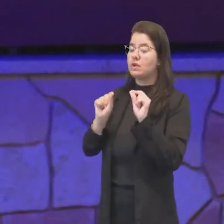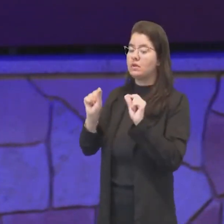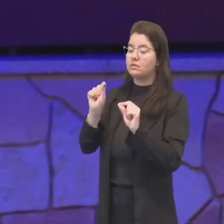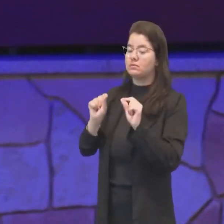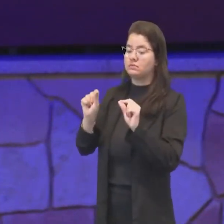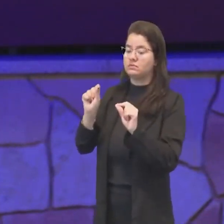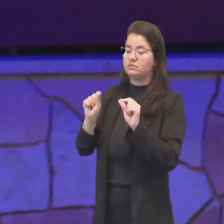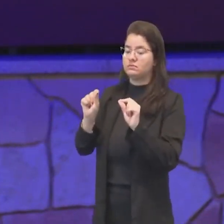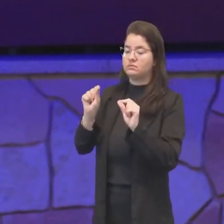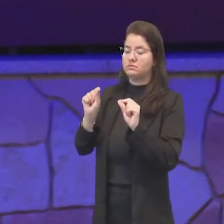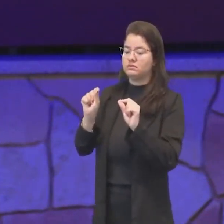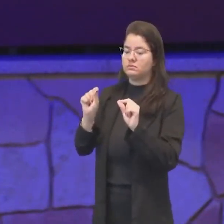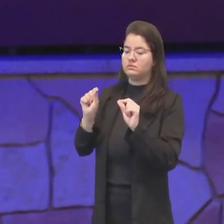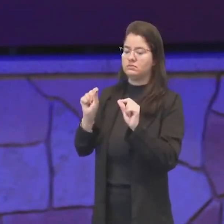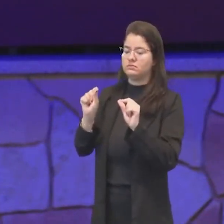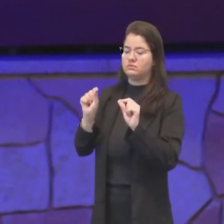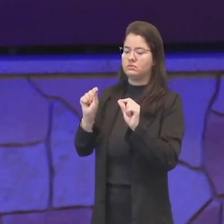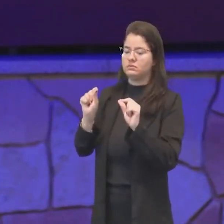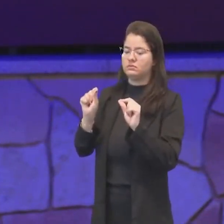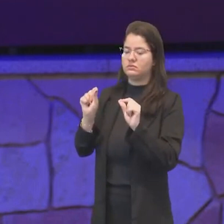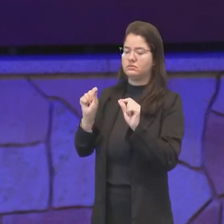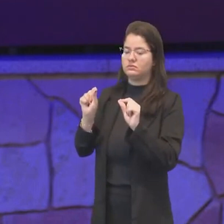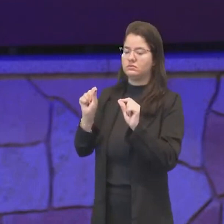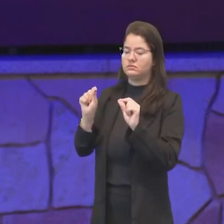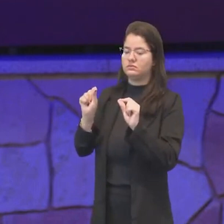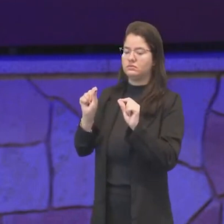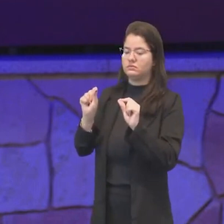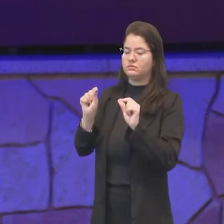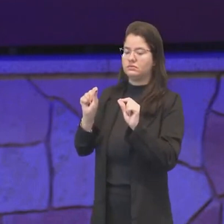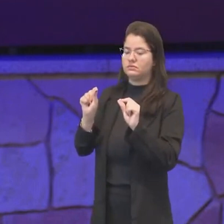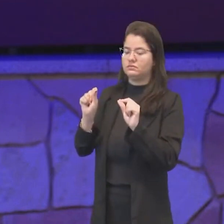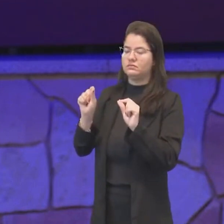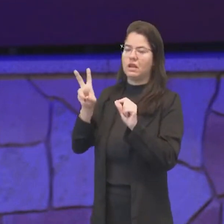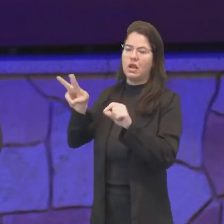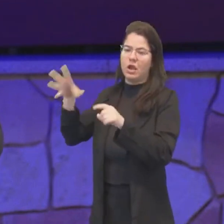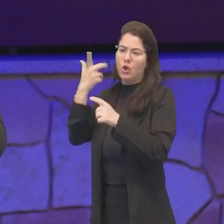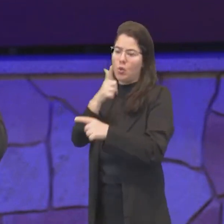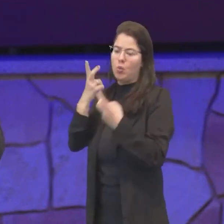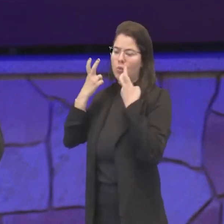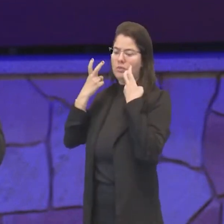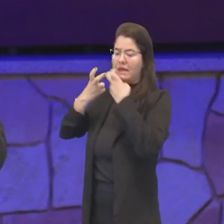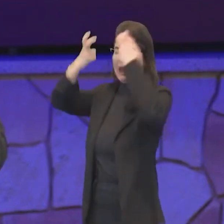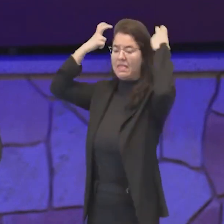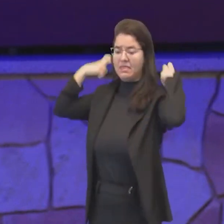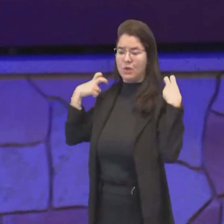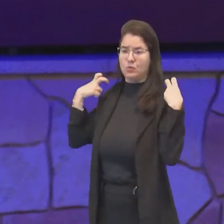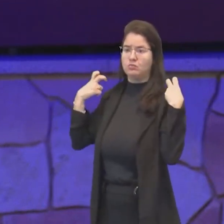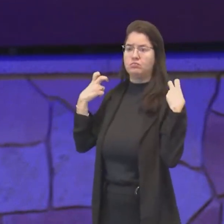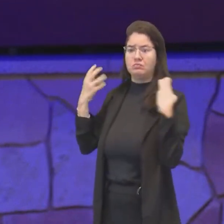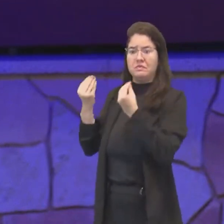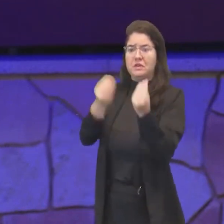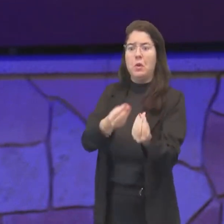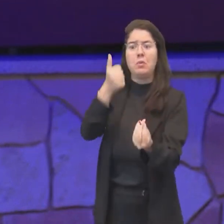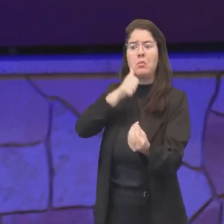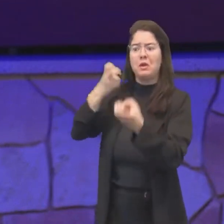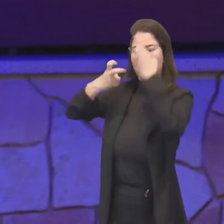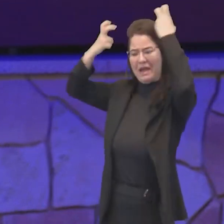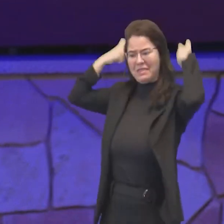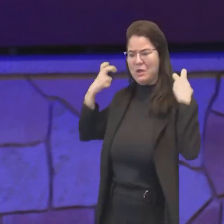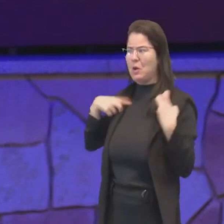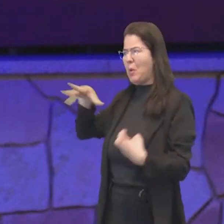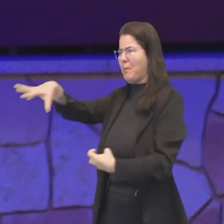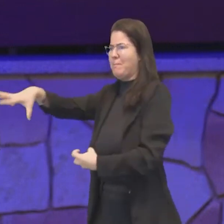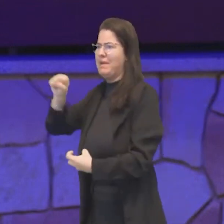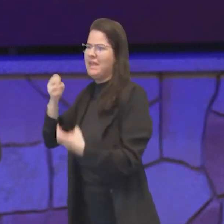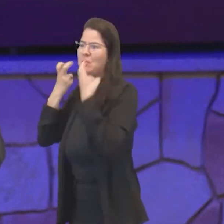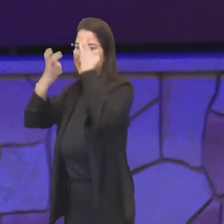carneiro. E o camarada me pediu para ir buscar, e eu fui buscar aquele carneiro. Botei no meu carro e